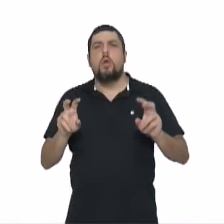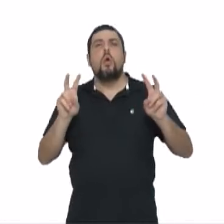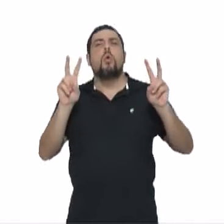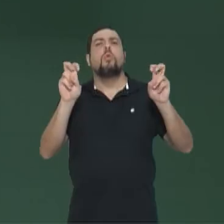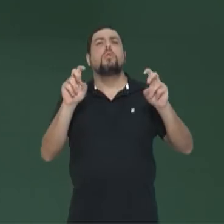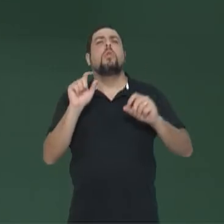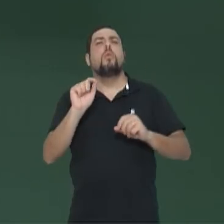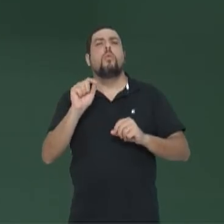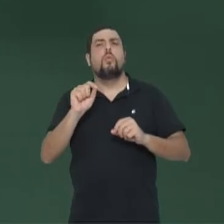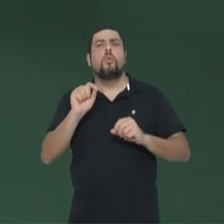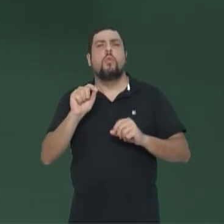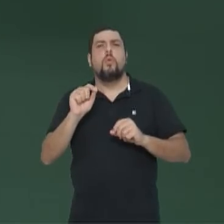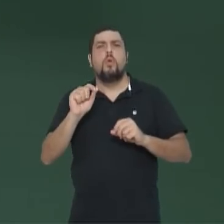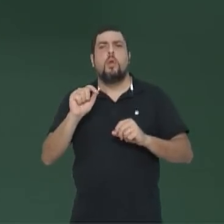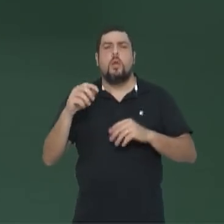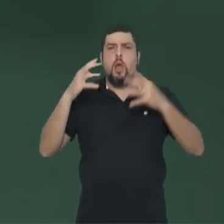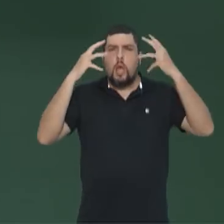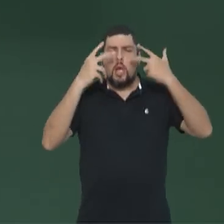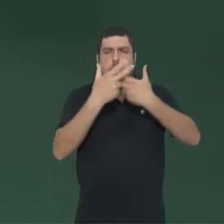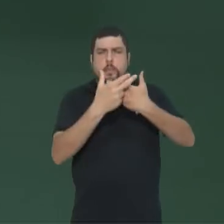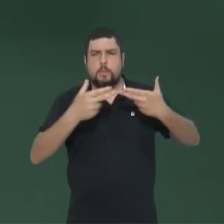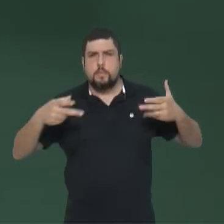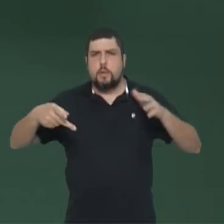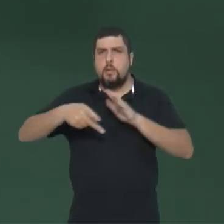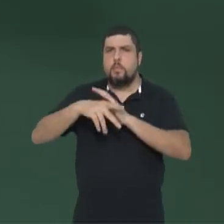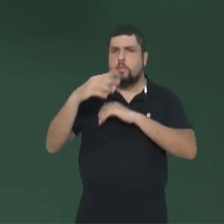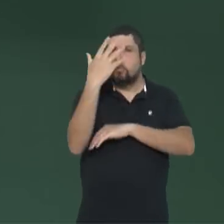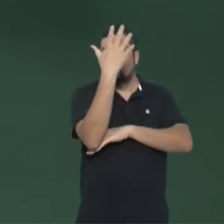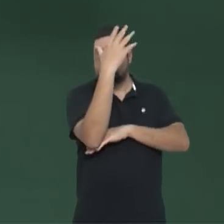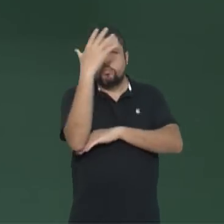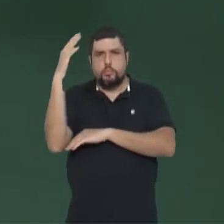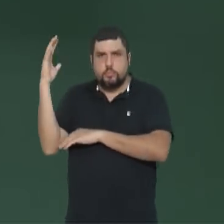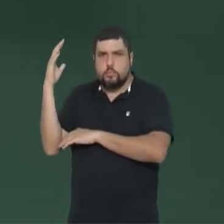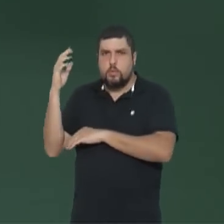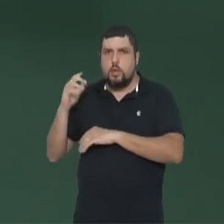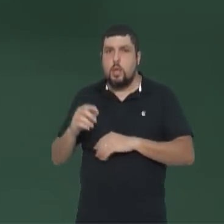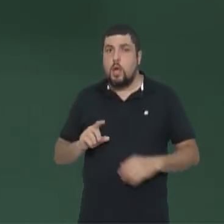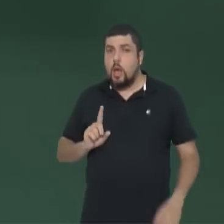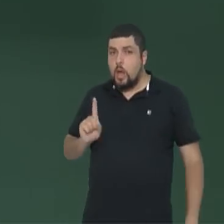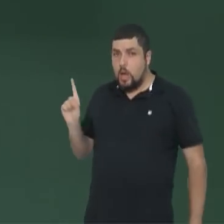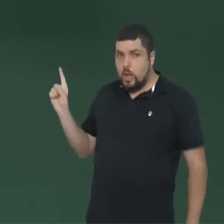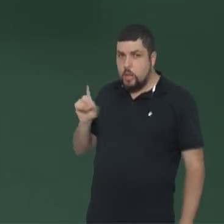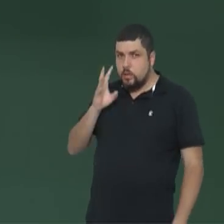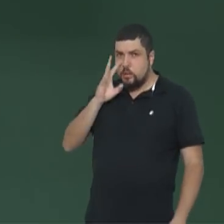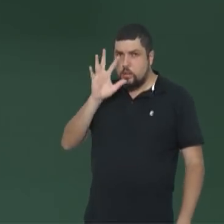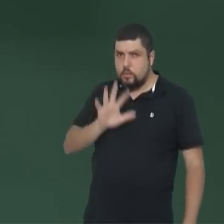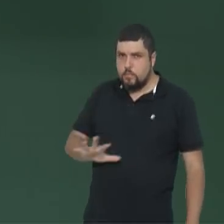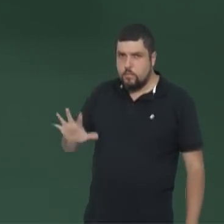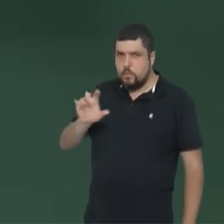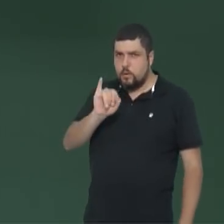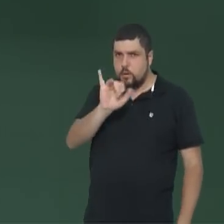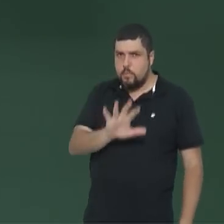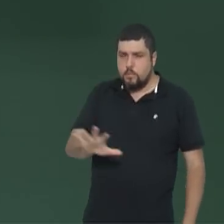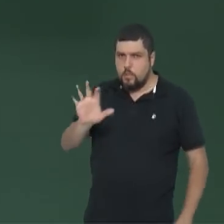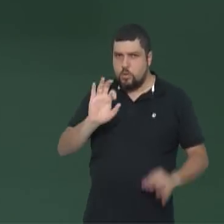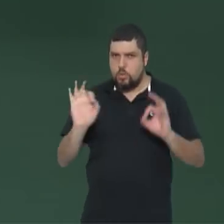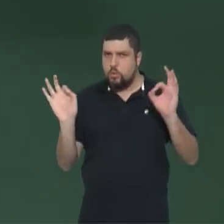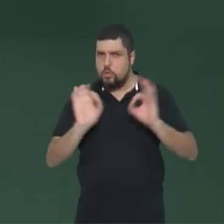de animais silvestres. Eu não trouxe imagem para vocês, não trouxe